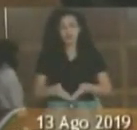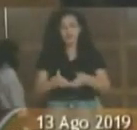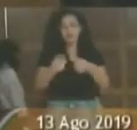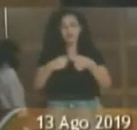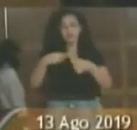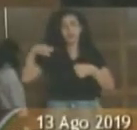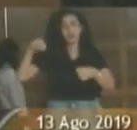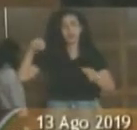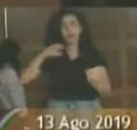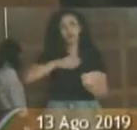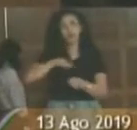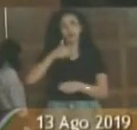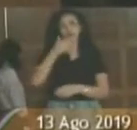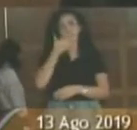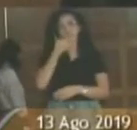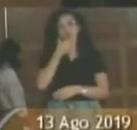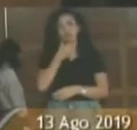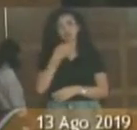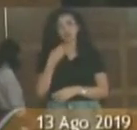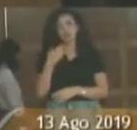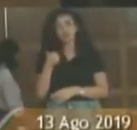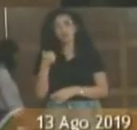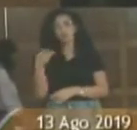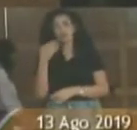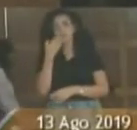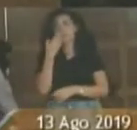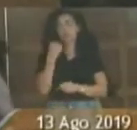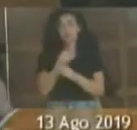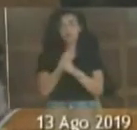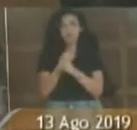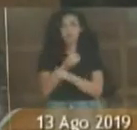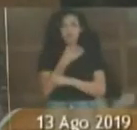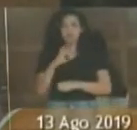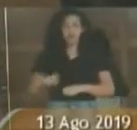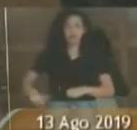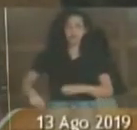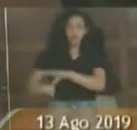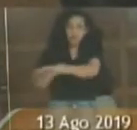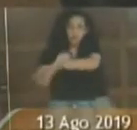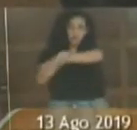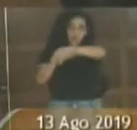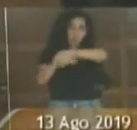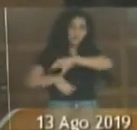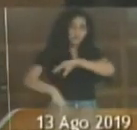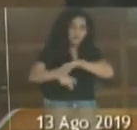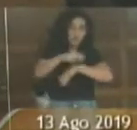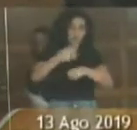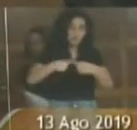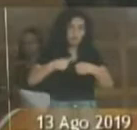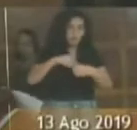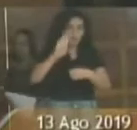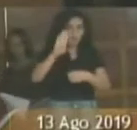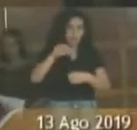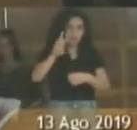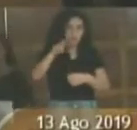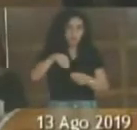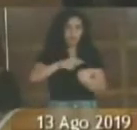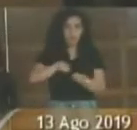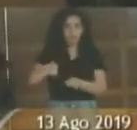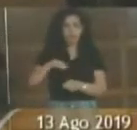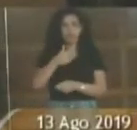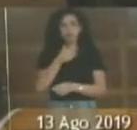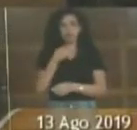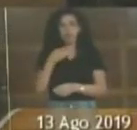indicando ao prefeito municipal a manutenção do guarda-corpo que fica localizado na subida da pousada Jamanta, bairro Bonfim. E ofício 499, em resposta